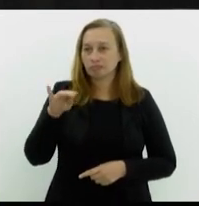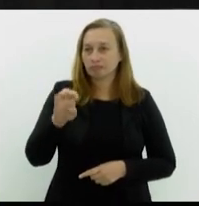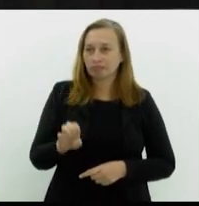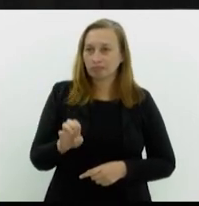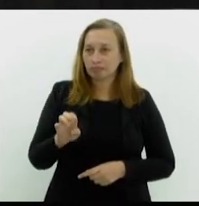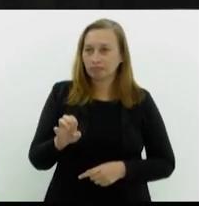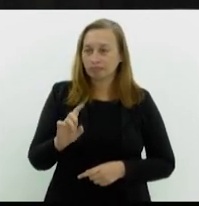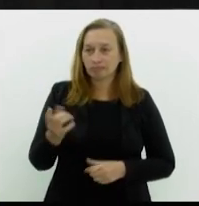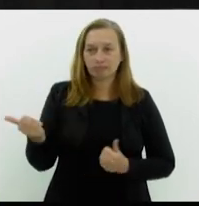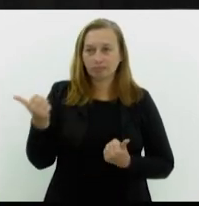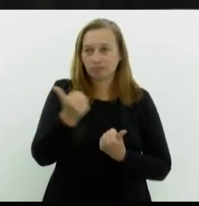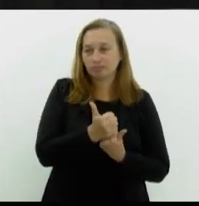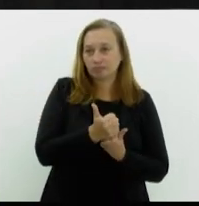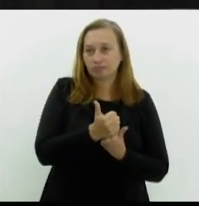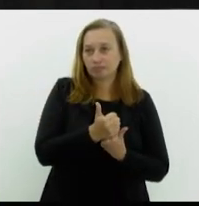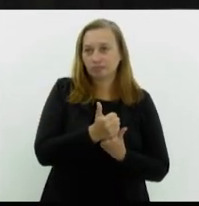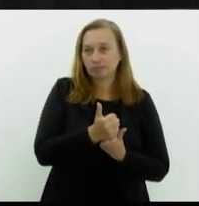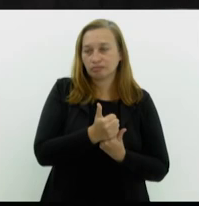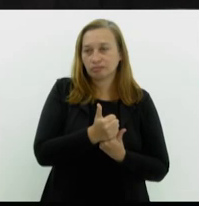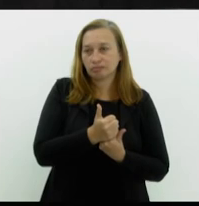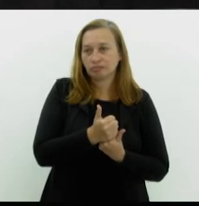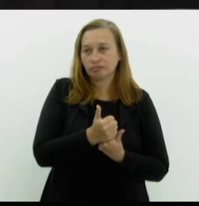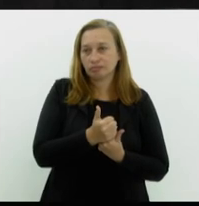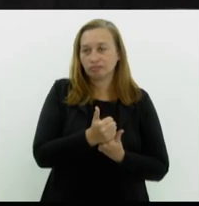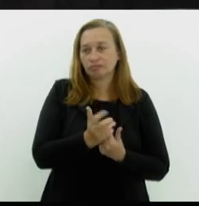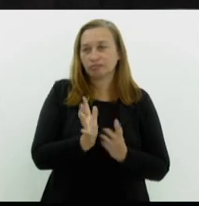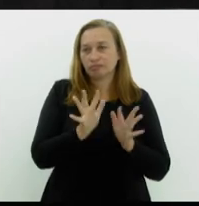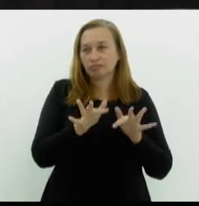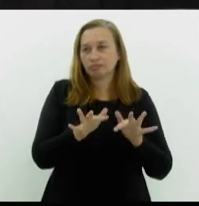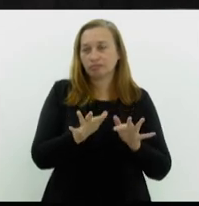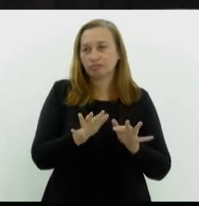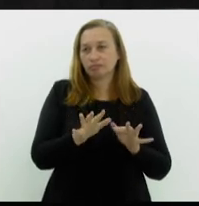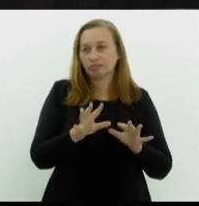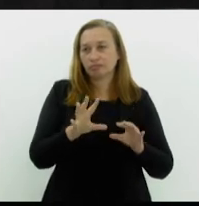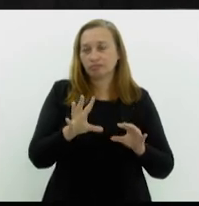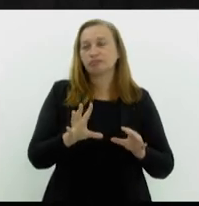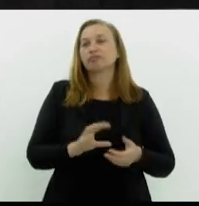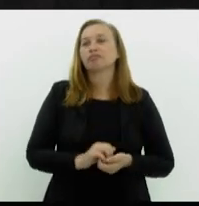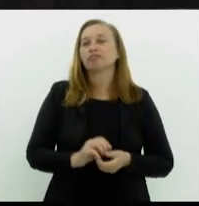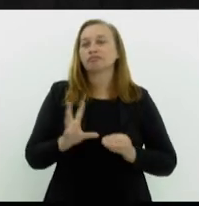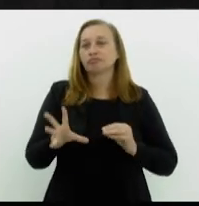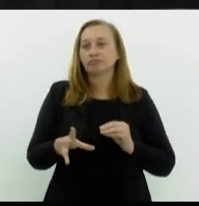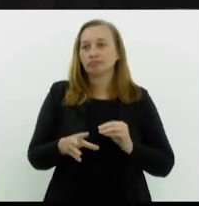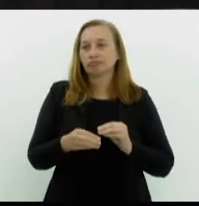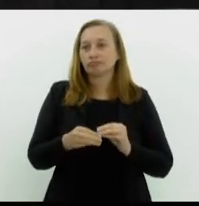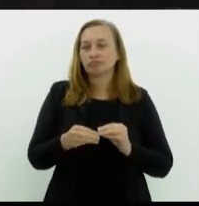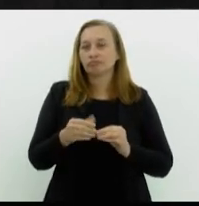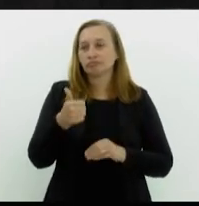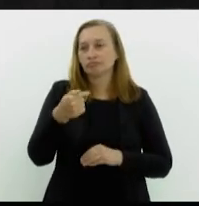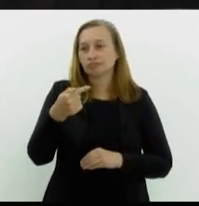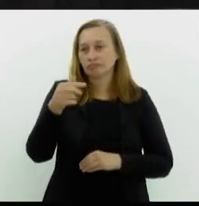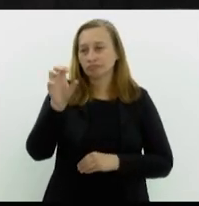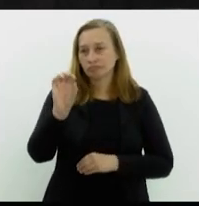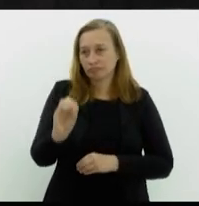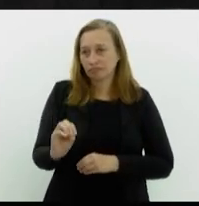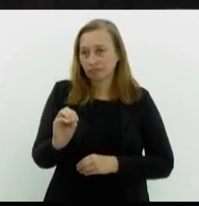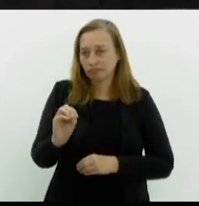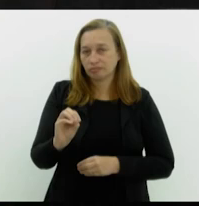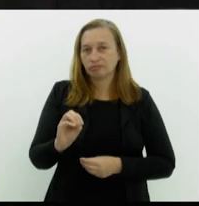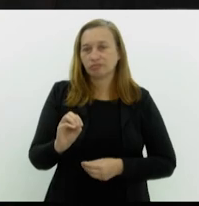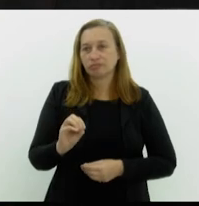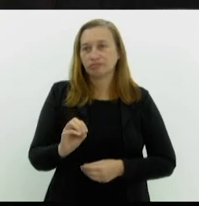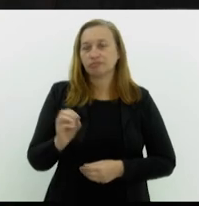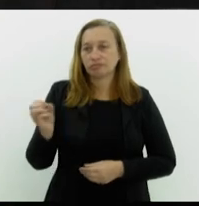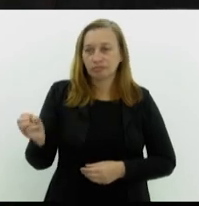tomou posse para completar o quadro dos 70, que é o